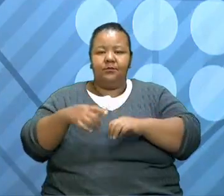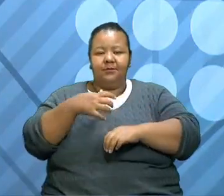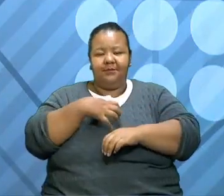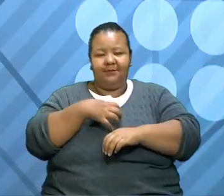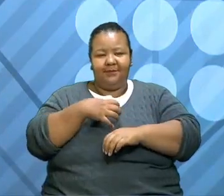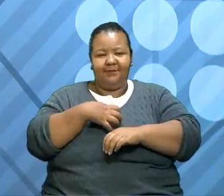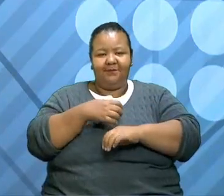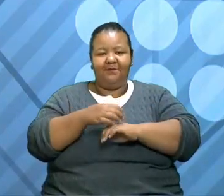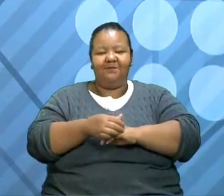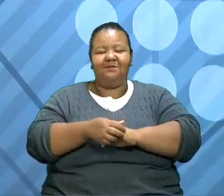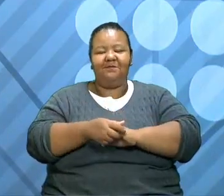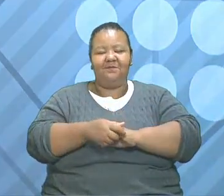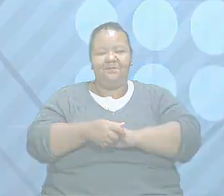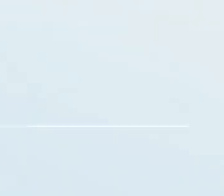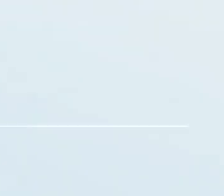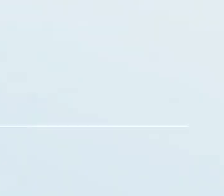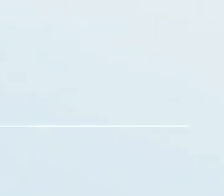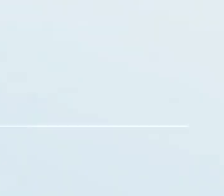situação.